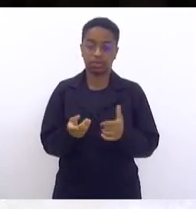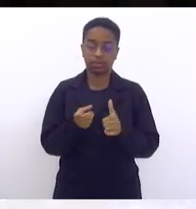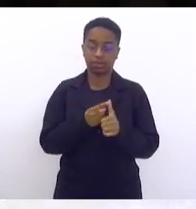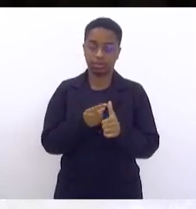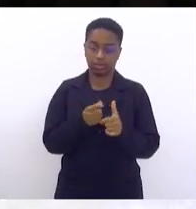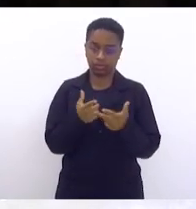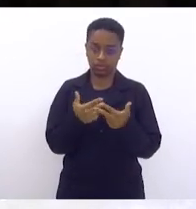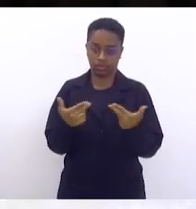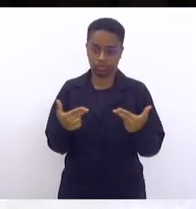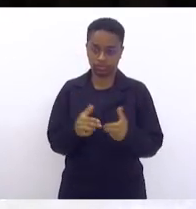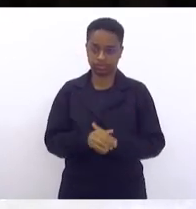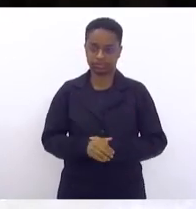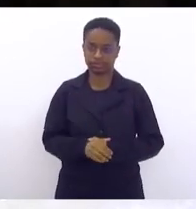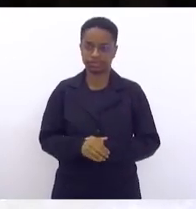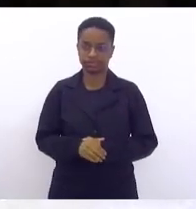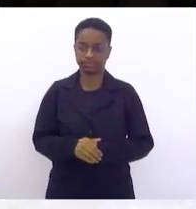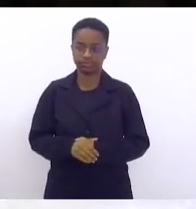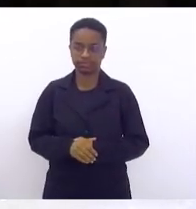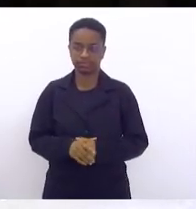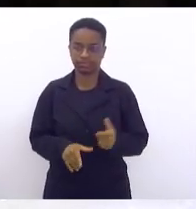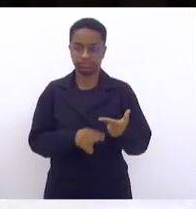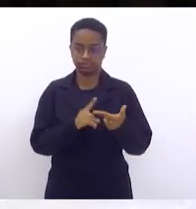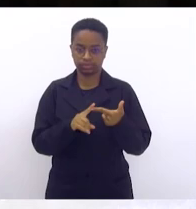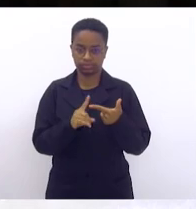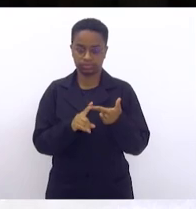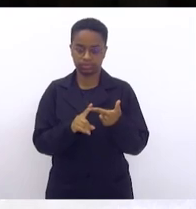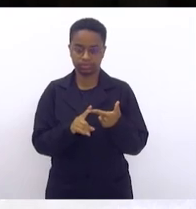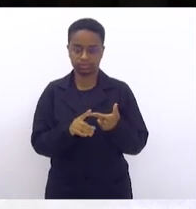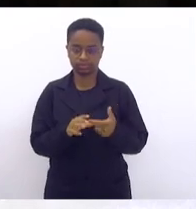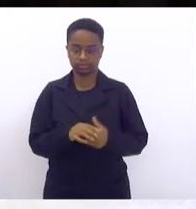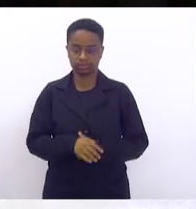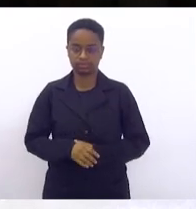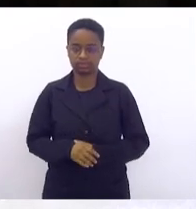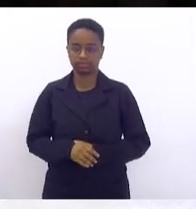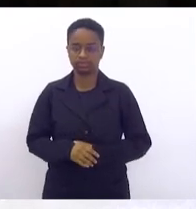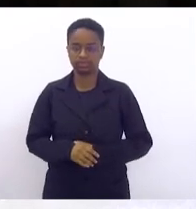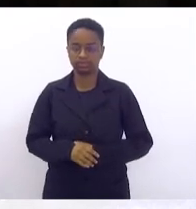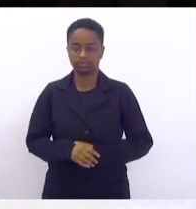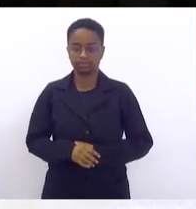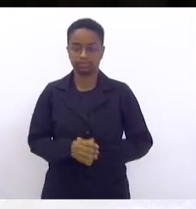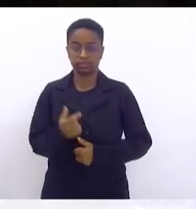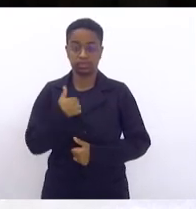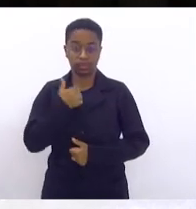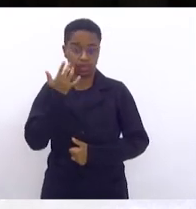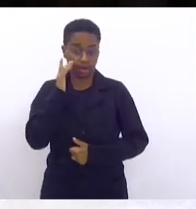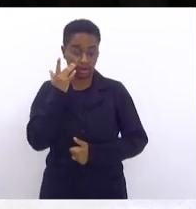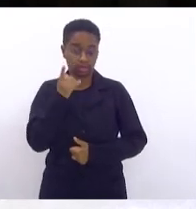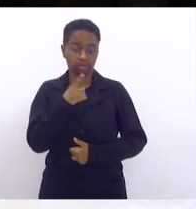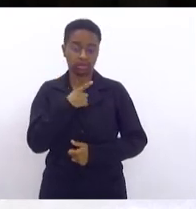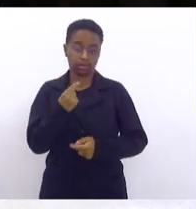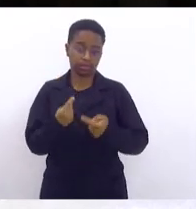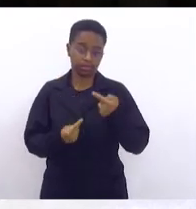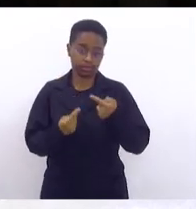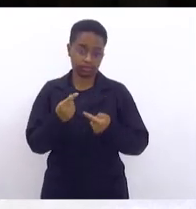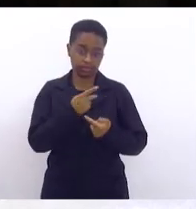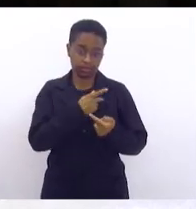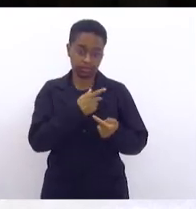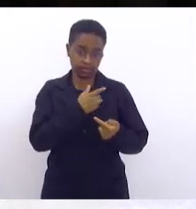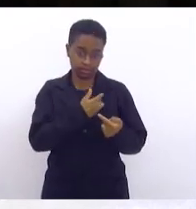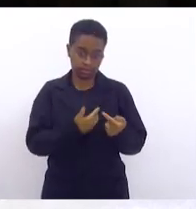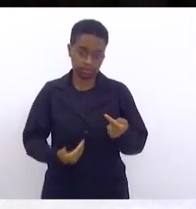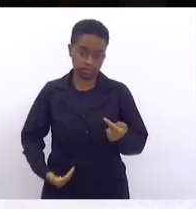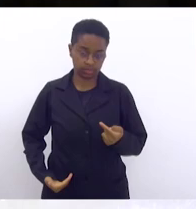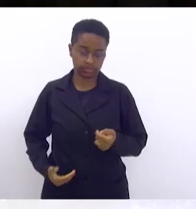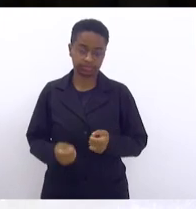ponto né o segundo ponto eu acho que existem políticas públicas que